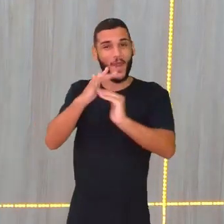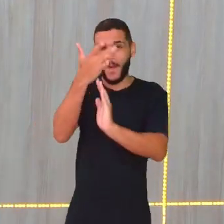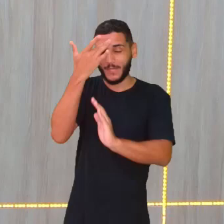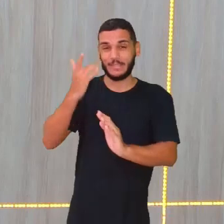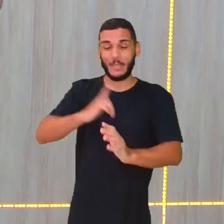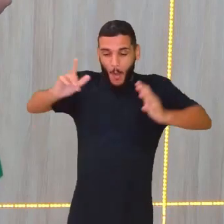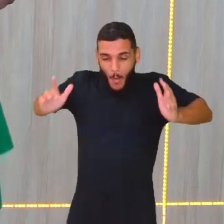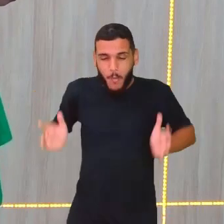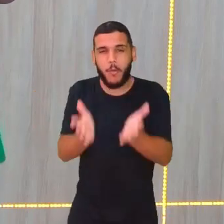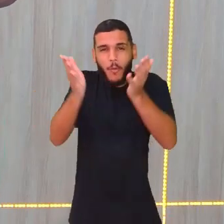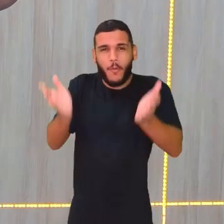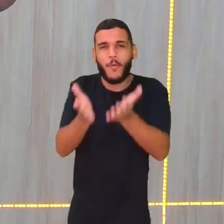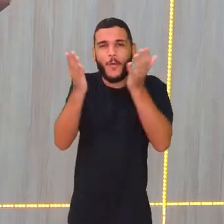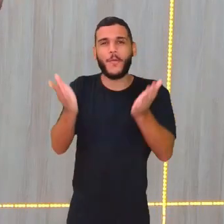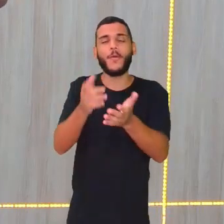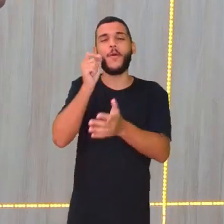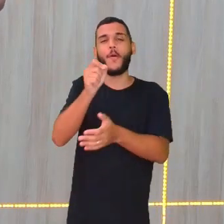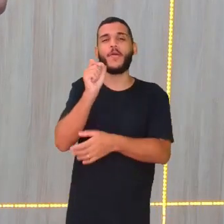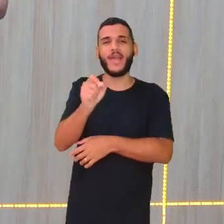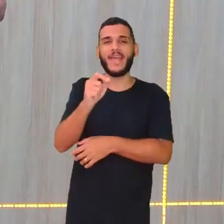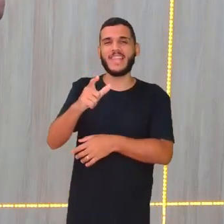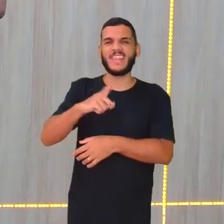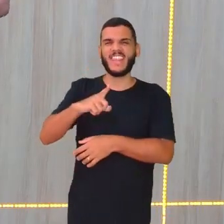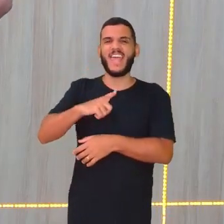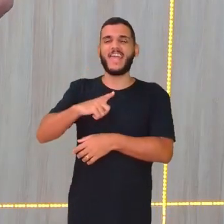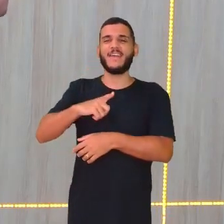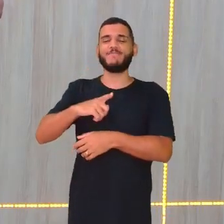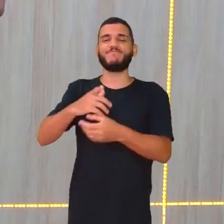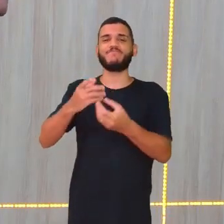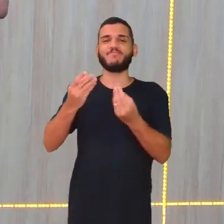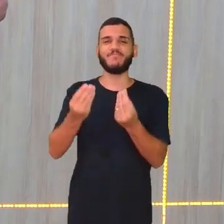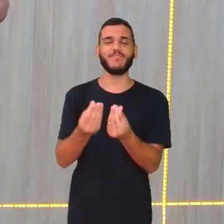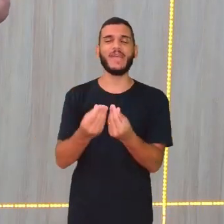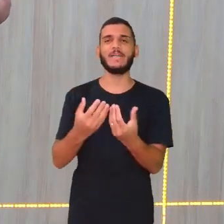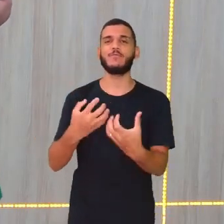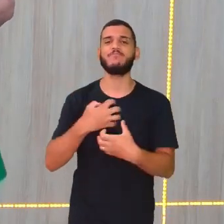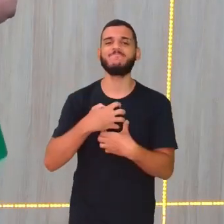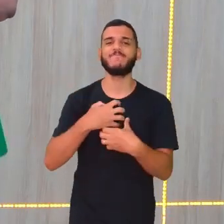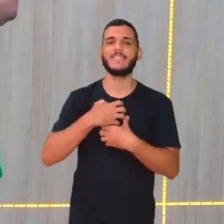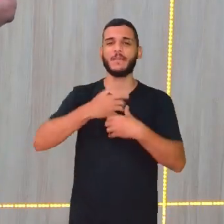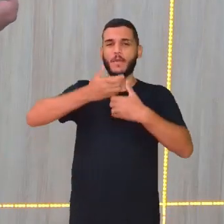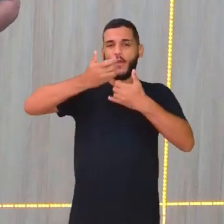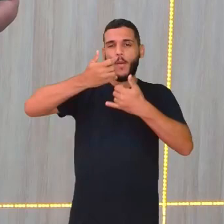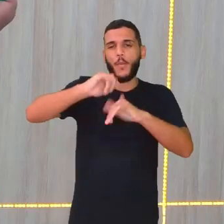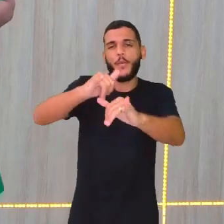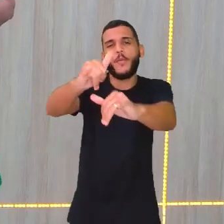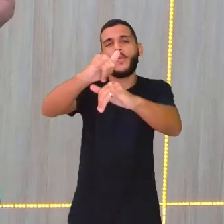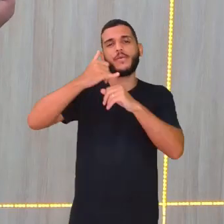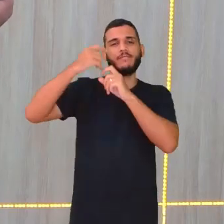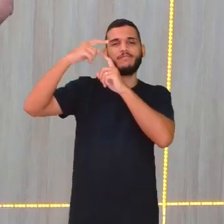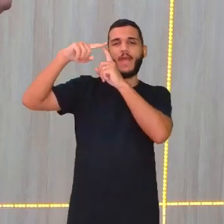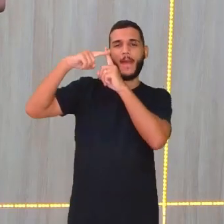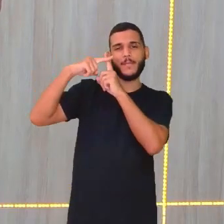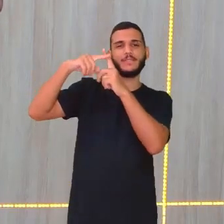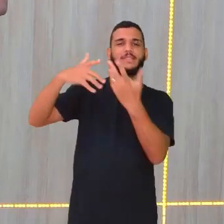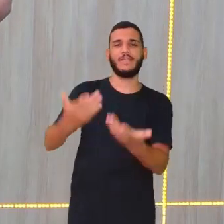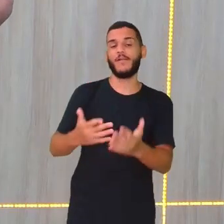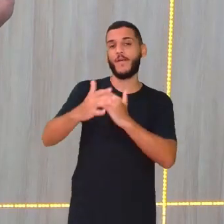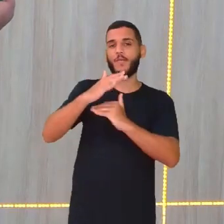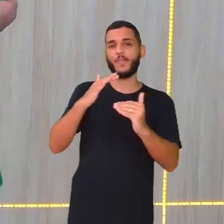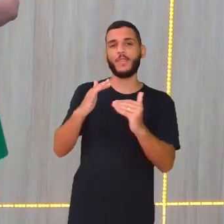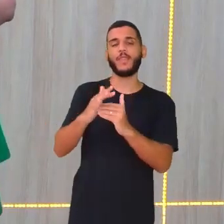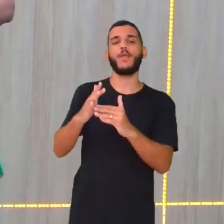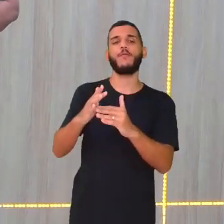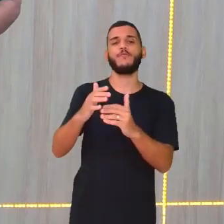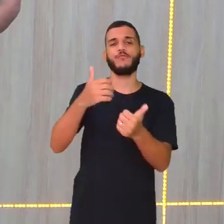Agitando realmente e mandando aí esse calor para todos os jogadores e para que a gente possa conquistar mais uma